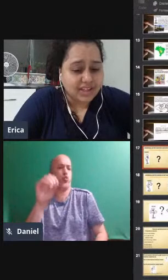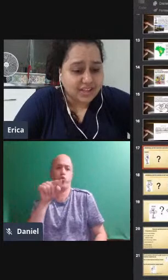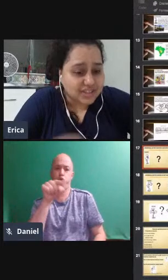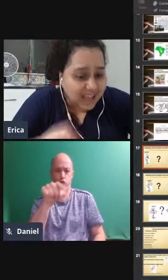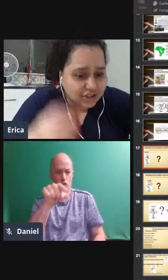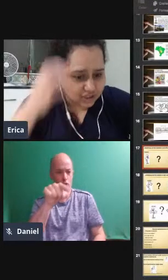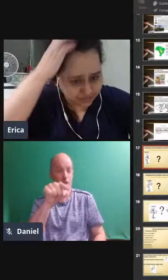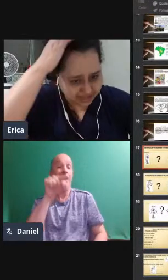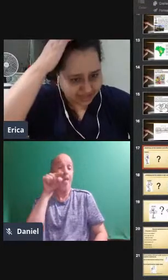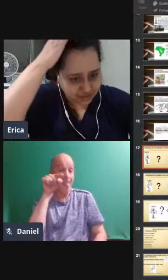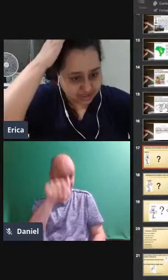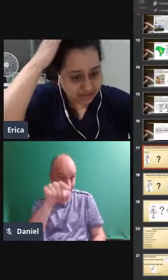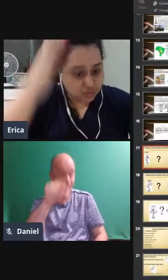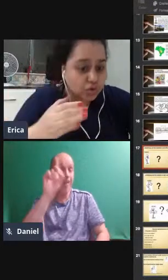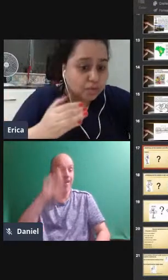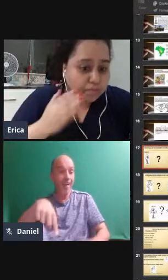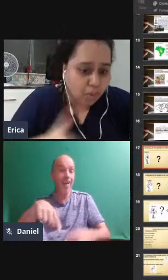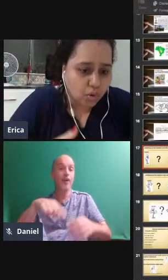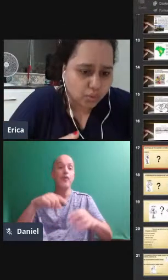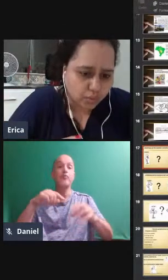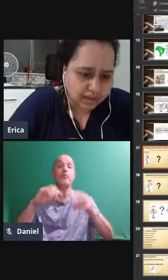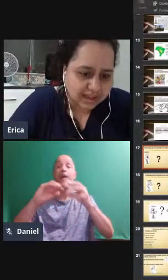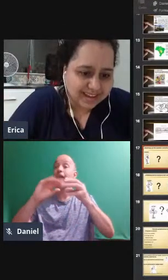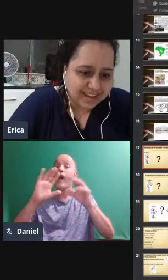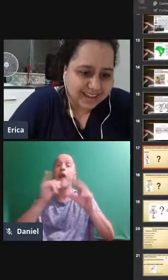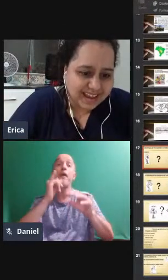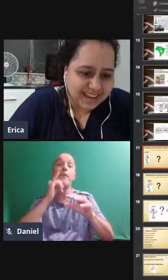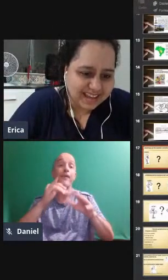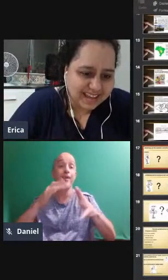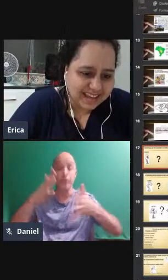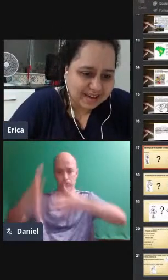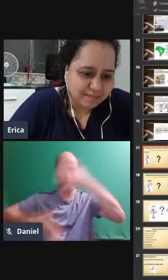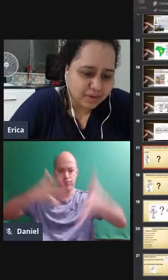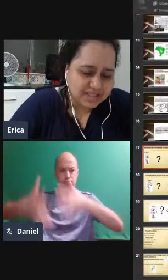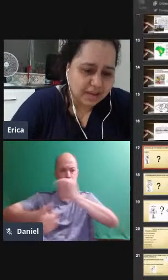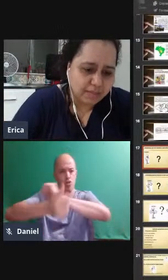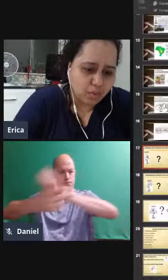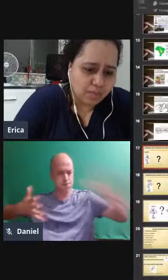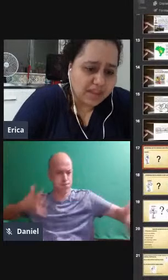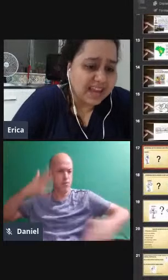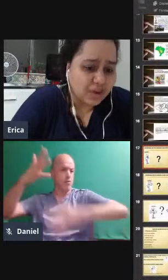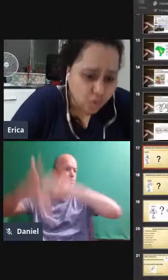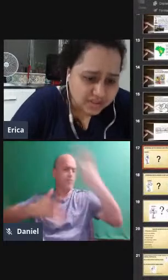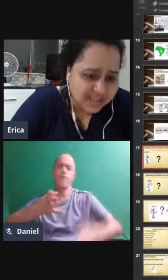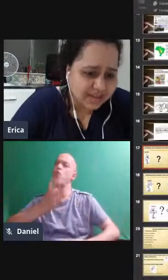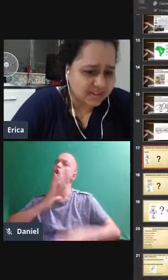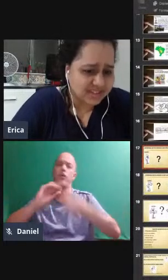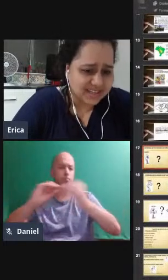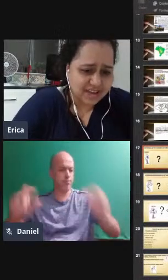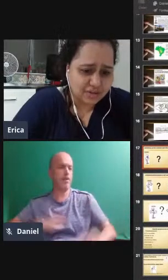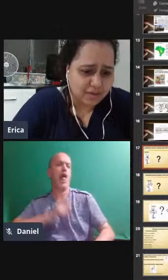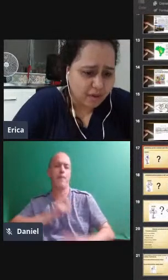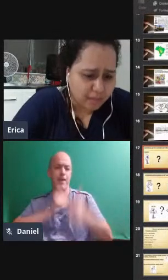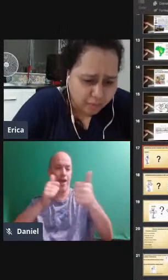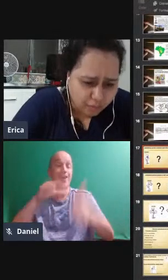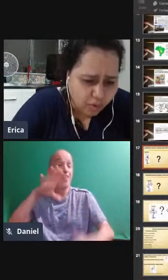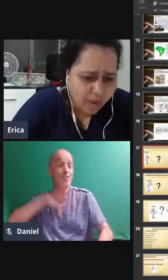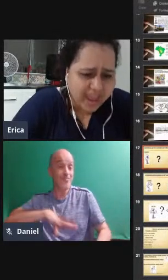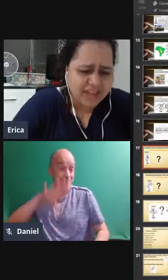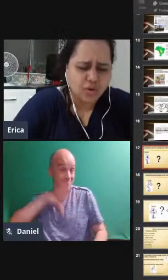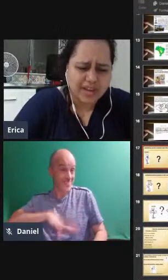tem uma identidade diferente, ele é um surdo puro. Ele, por exemplo, ele usa a língua de sinais de uma